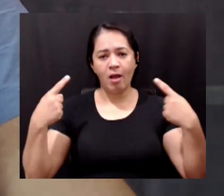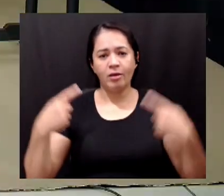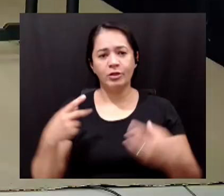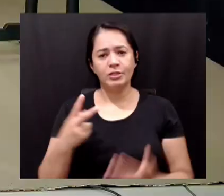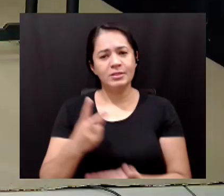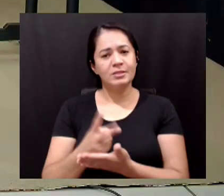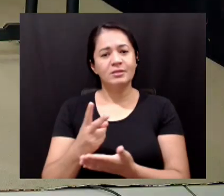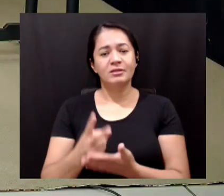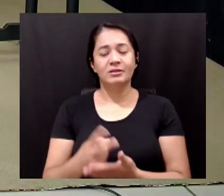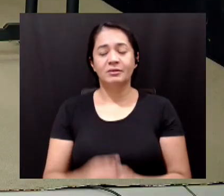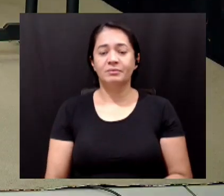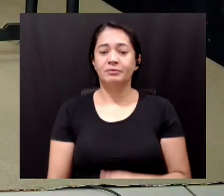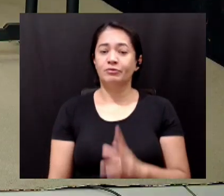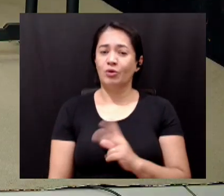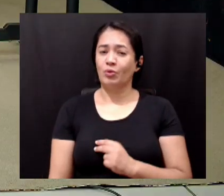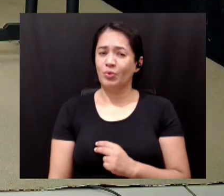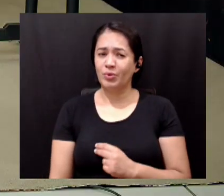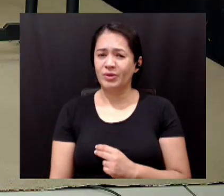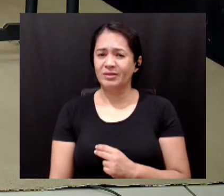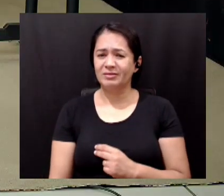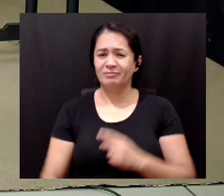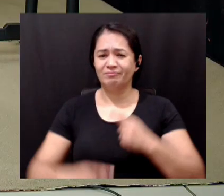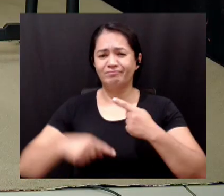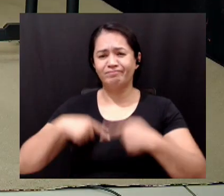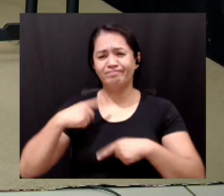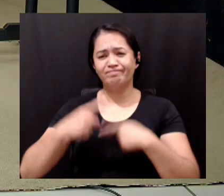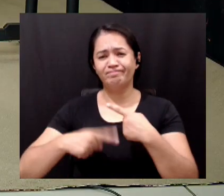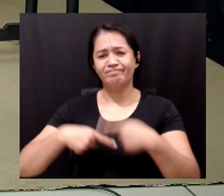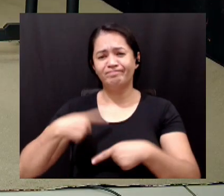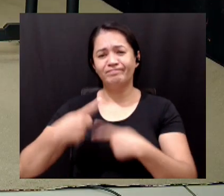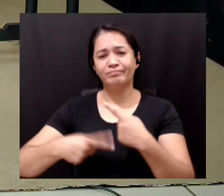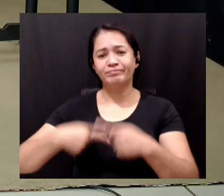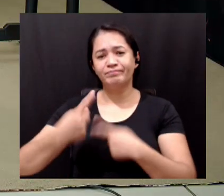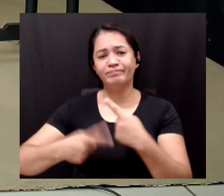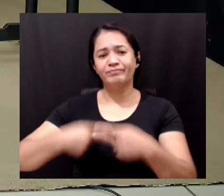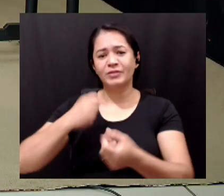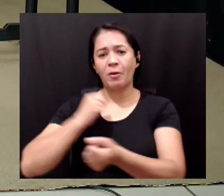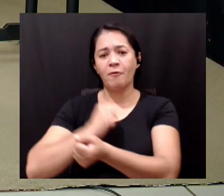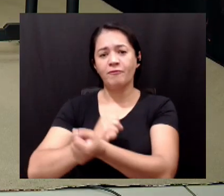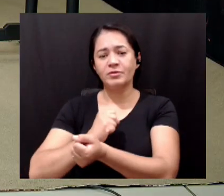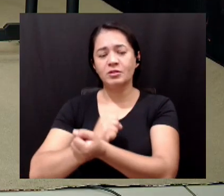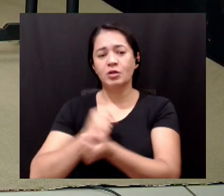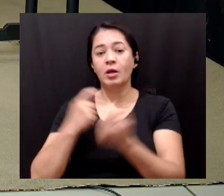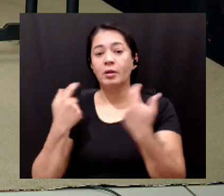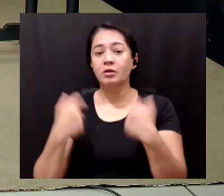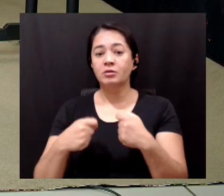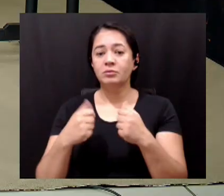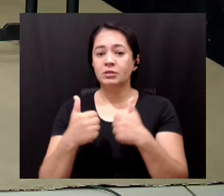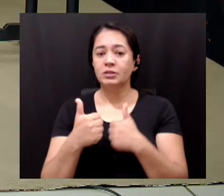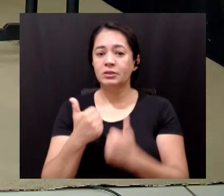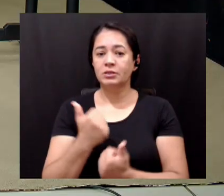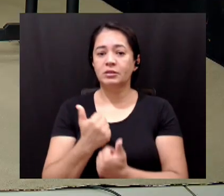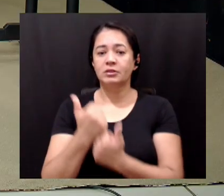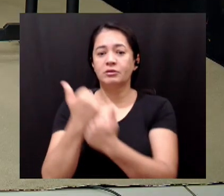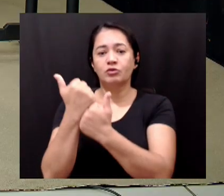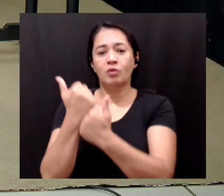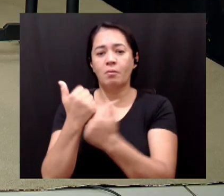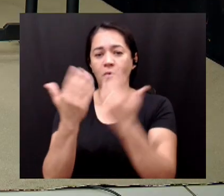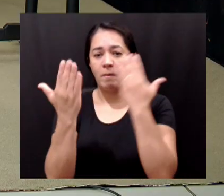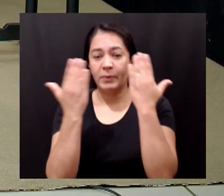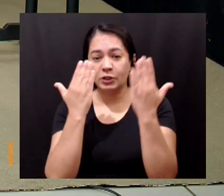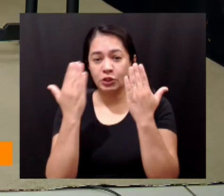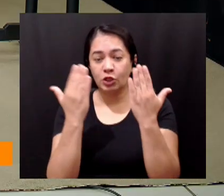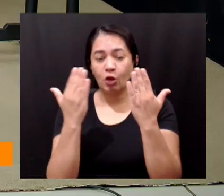um círculo vicioso, Hum. né? É algo que precisa de um acompanhamento Sim. psicólogo,